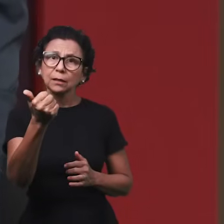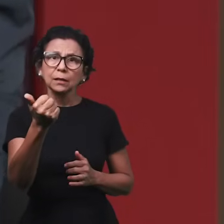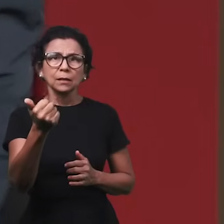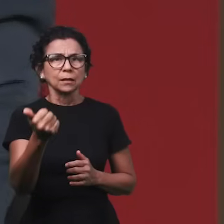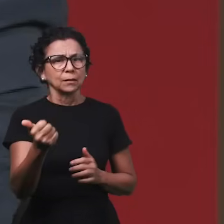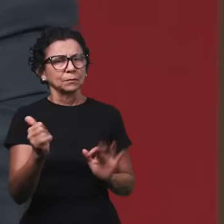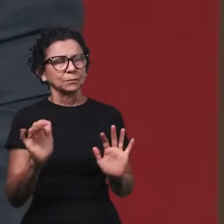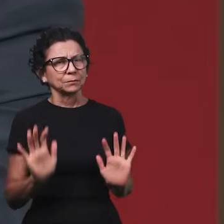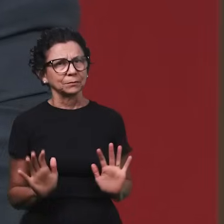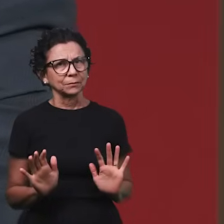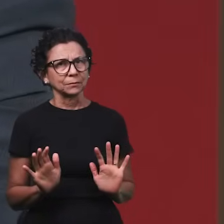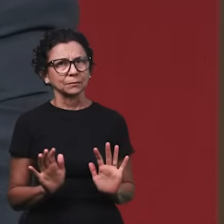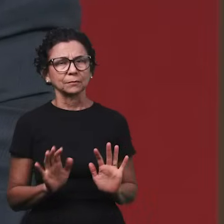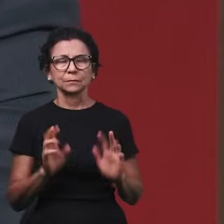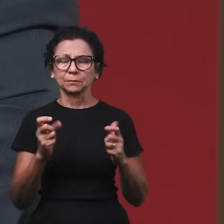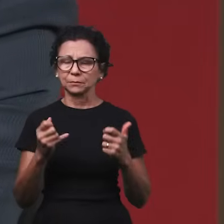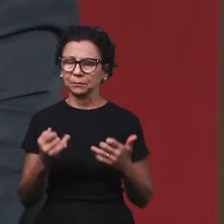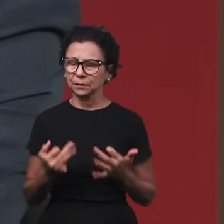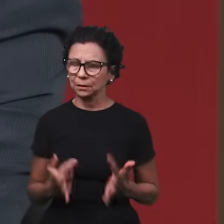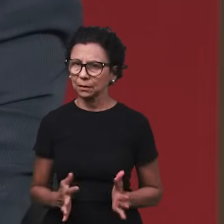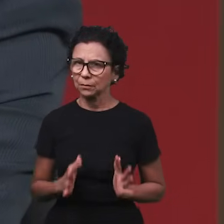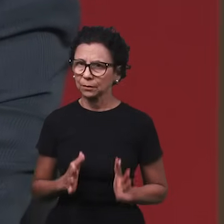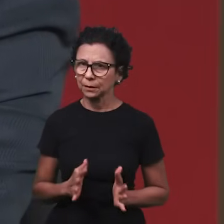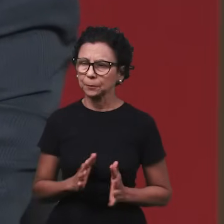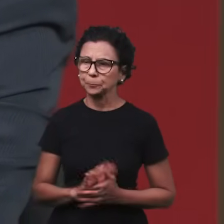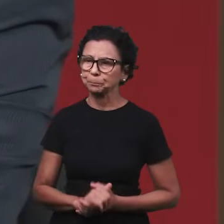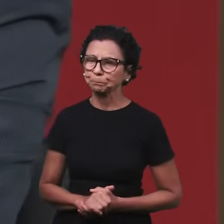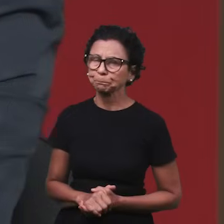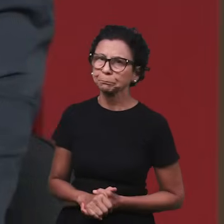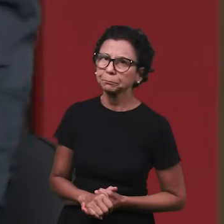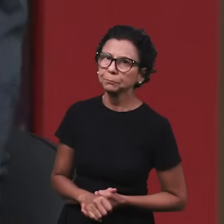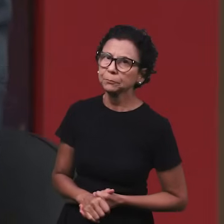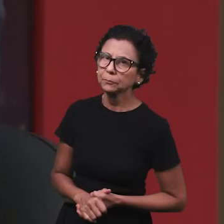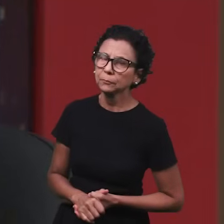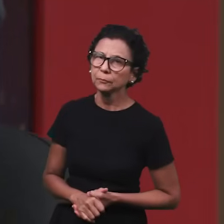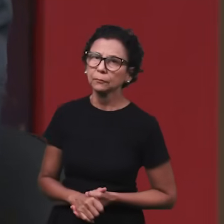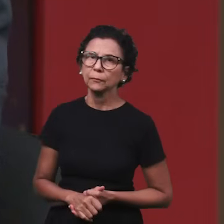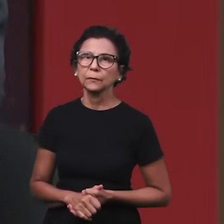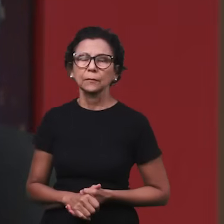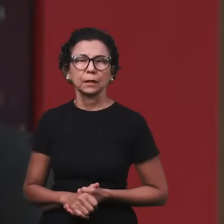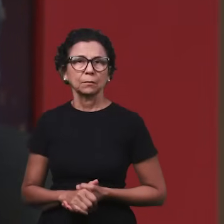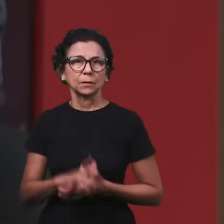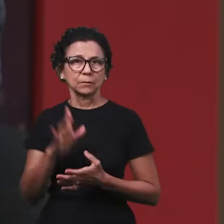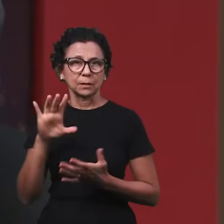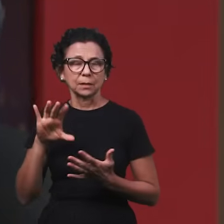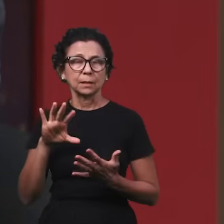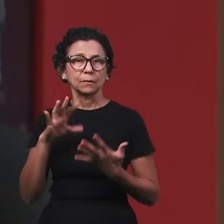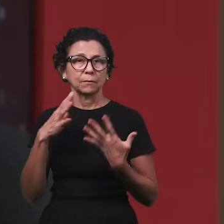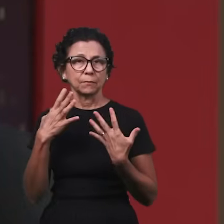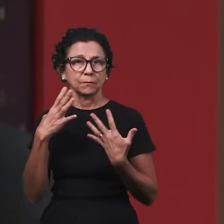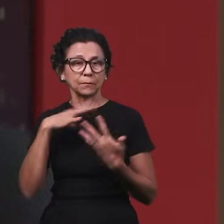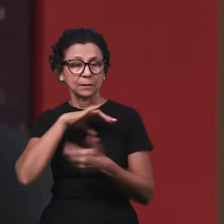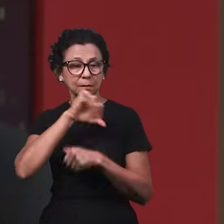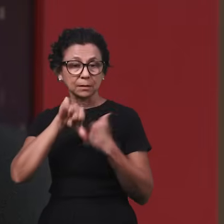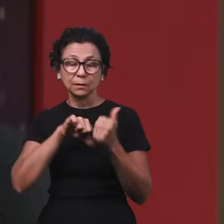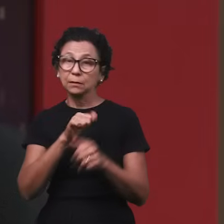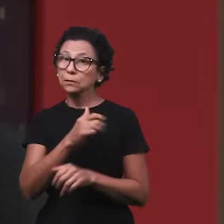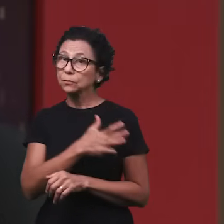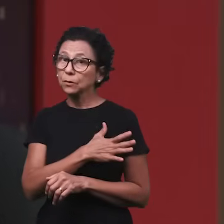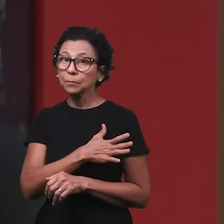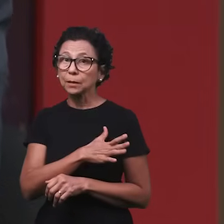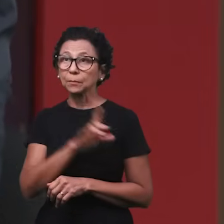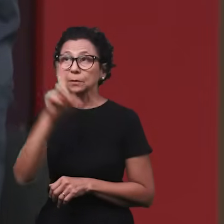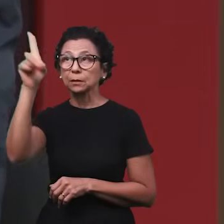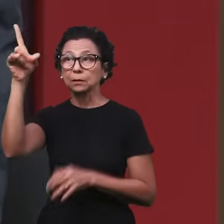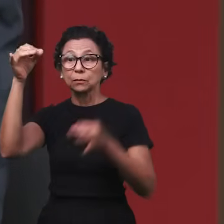Porque do mesmo modo que o Senhor de fato é um Deus de amor, ele também é justo. Ele é justo, ele é fiel à